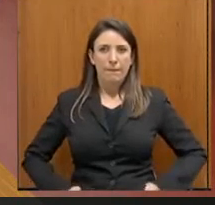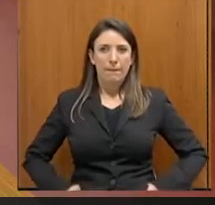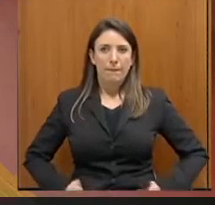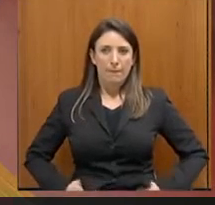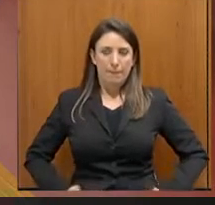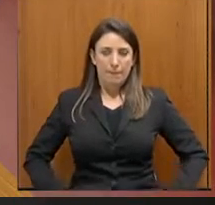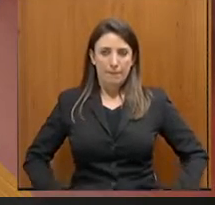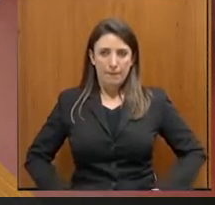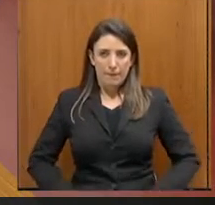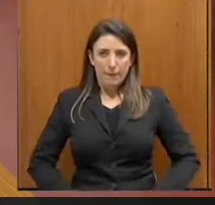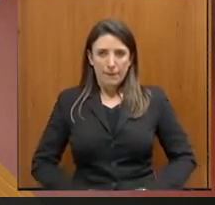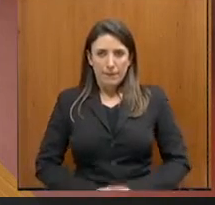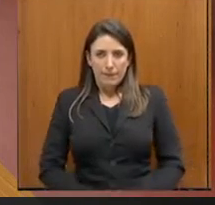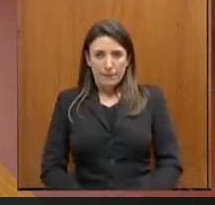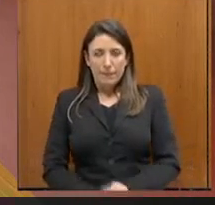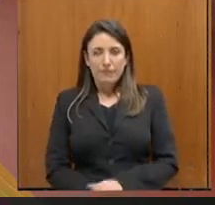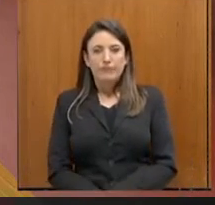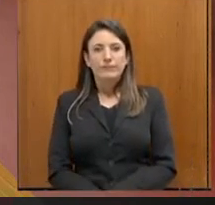Oi